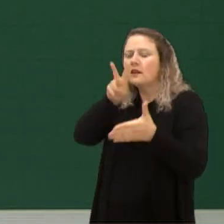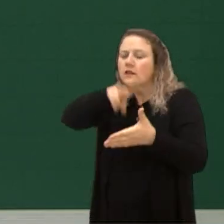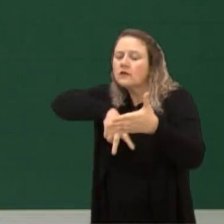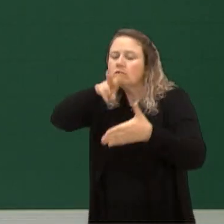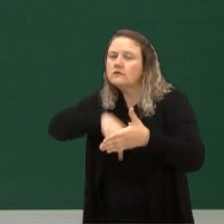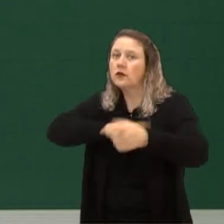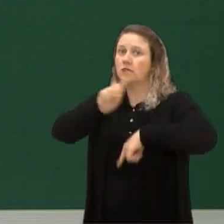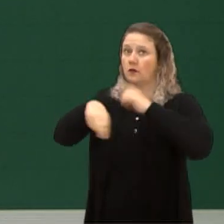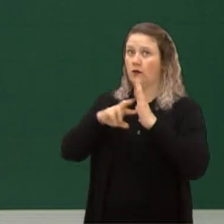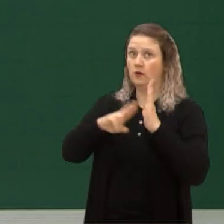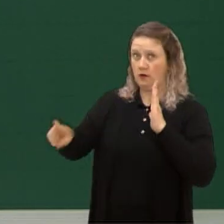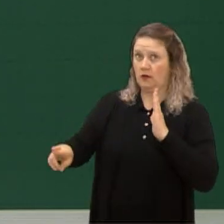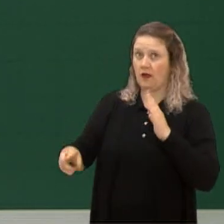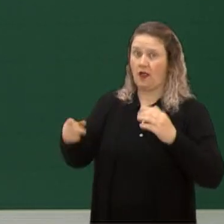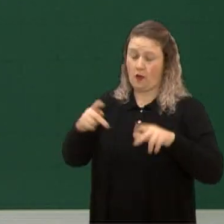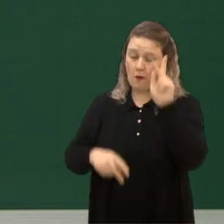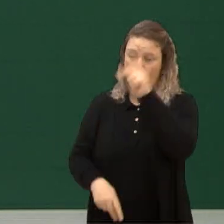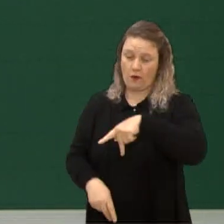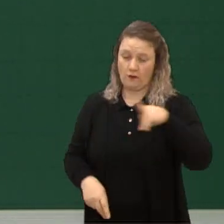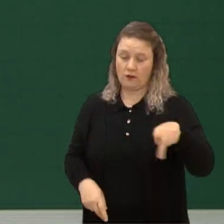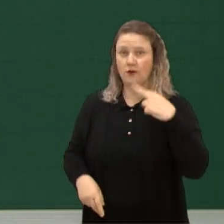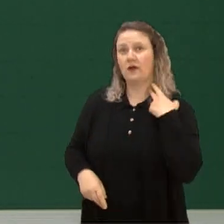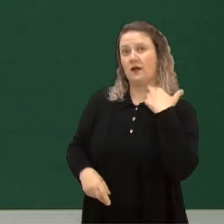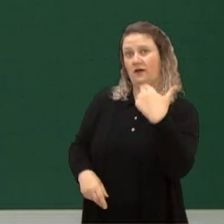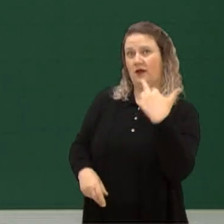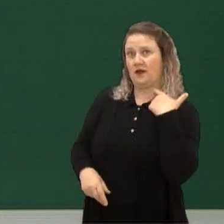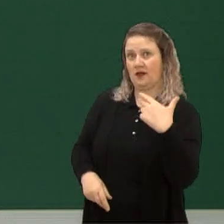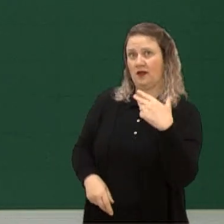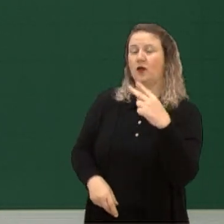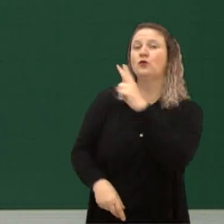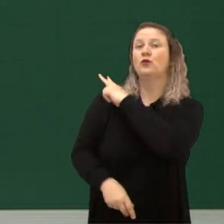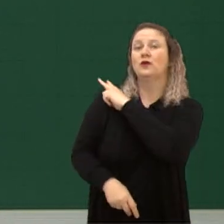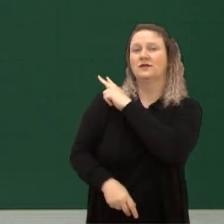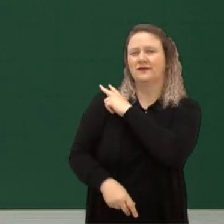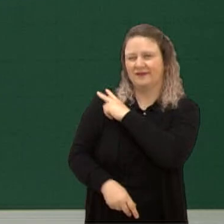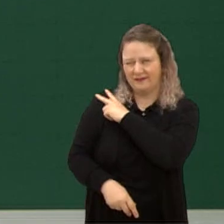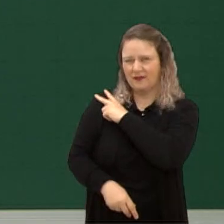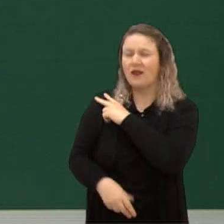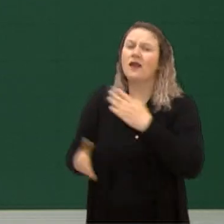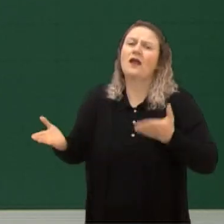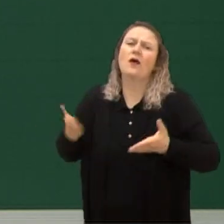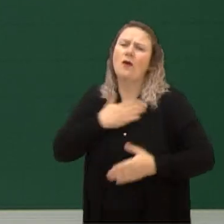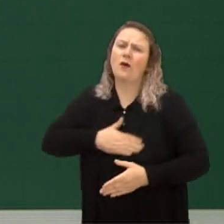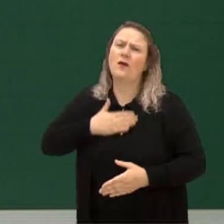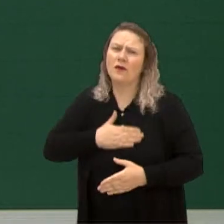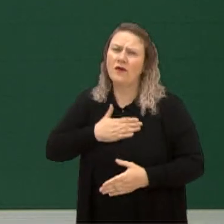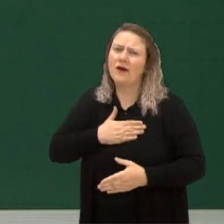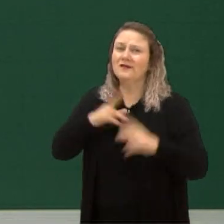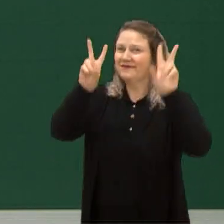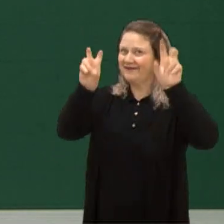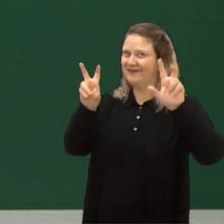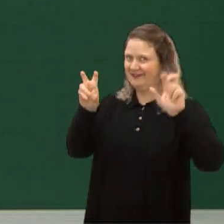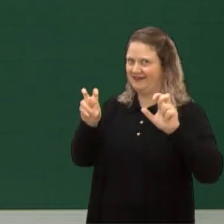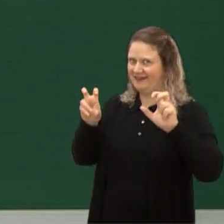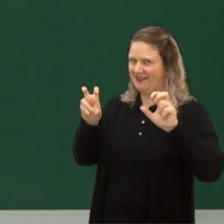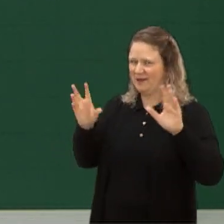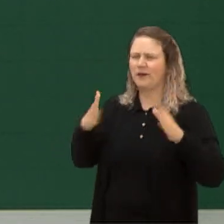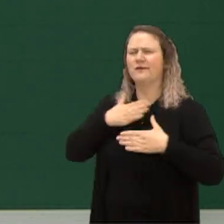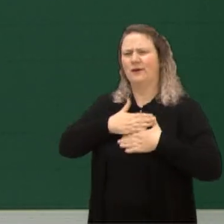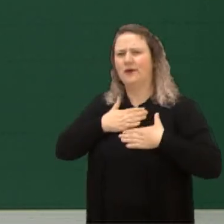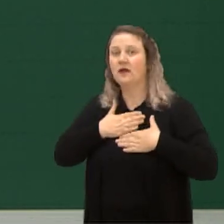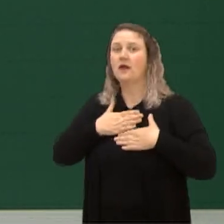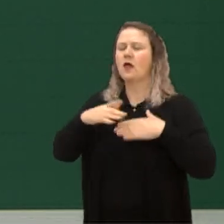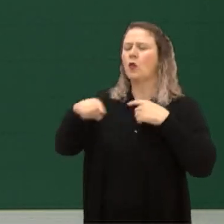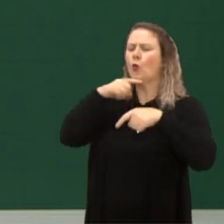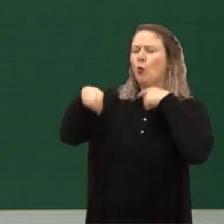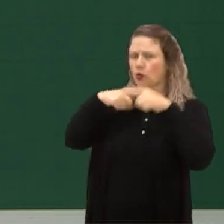responder. Sou professora Fran lá no ensino médio, talvez você já tenha me visto, mas vim aqui porque eu gosto muito desse tema e vim ajudar o professor Fabiano para ler as perguntas de vocês. Então mandem